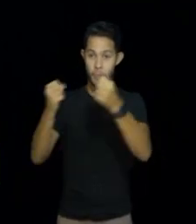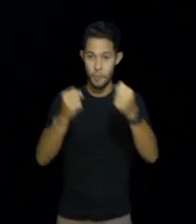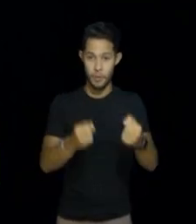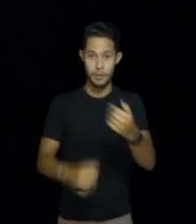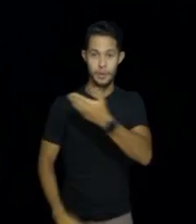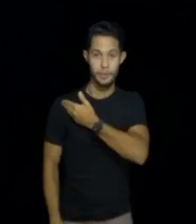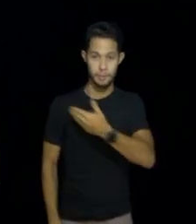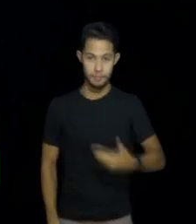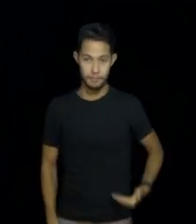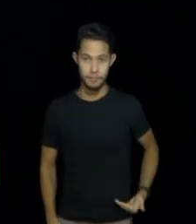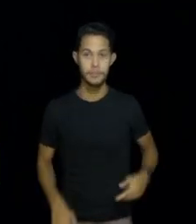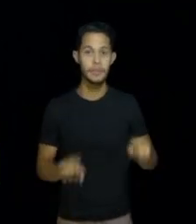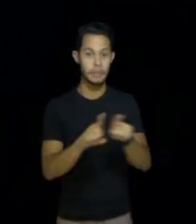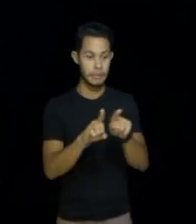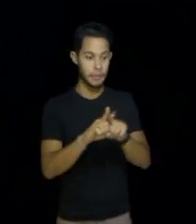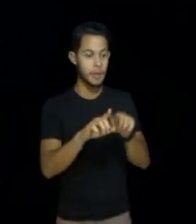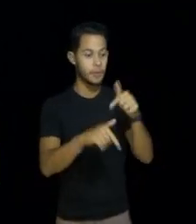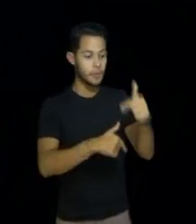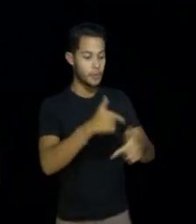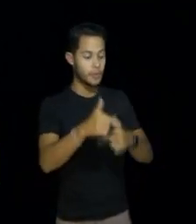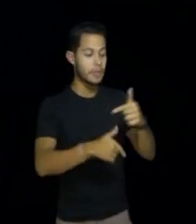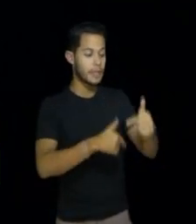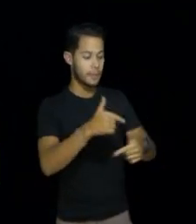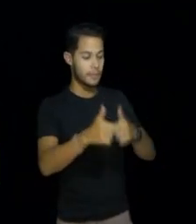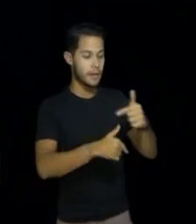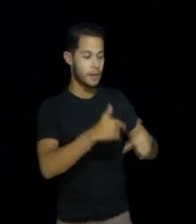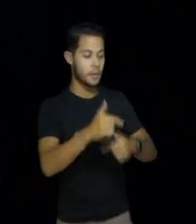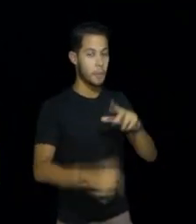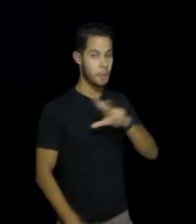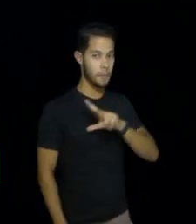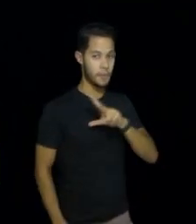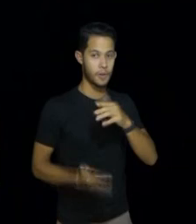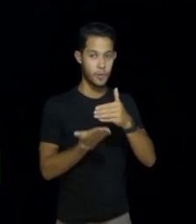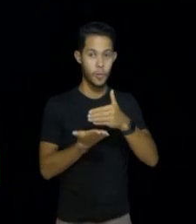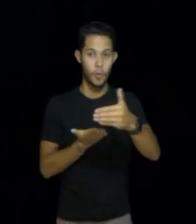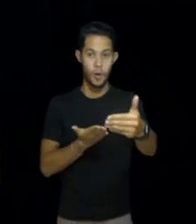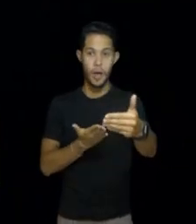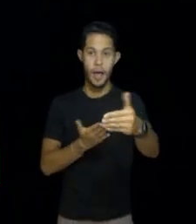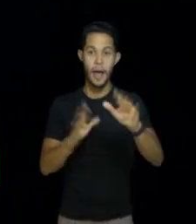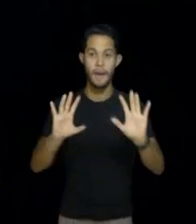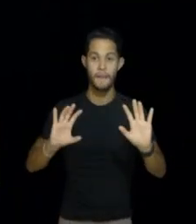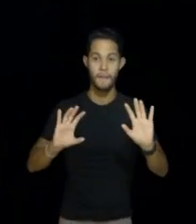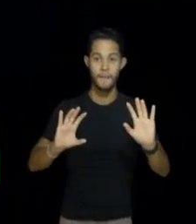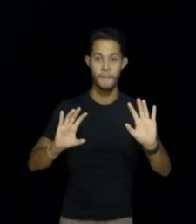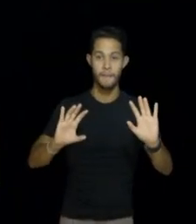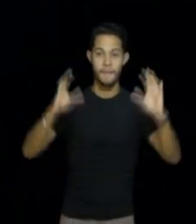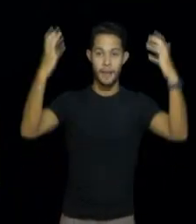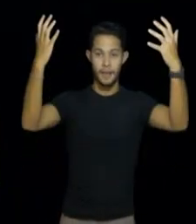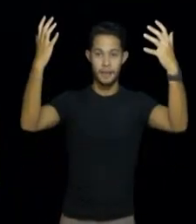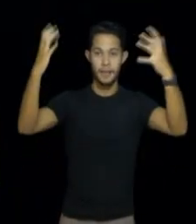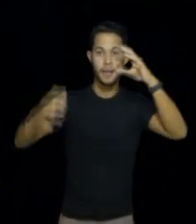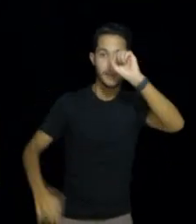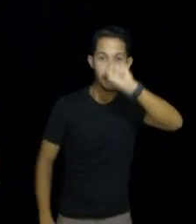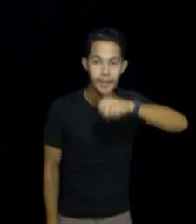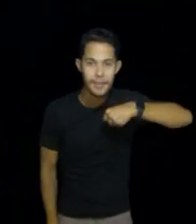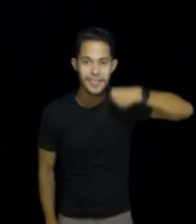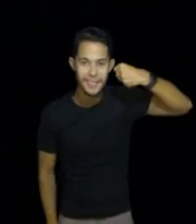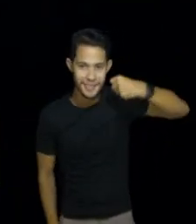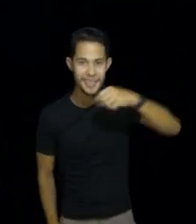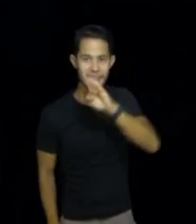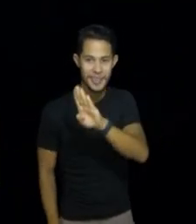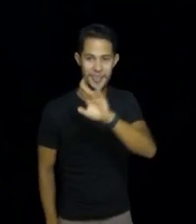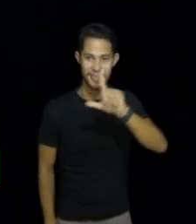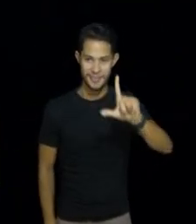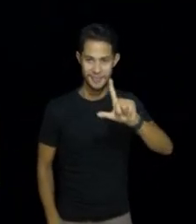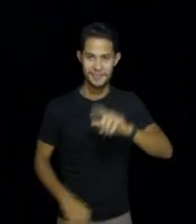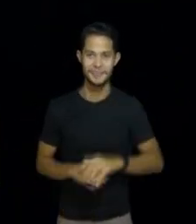iniciativa privada assumiu a Osterfest e chamou para si a responsabilidade de promover o destino a partir de 2013.